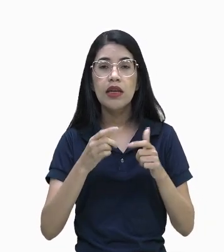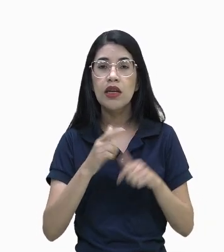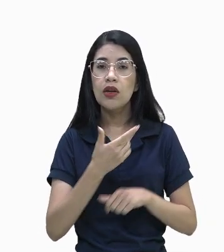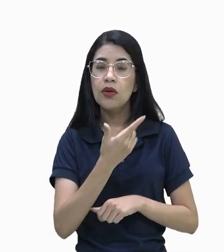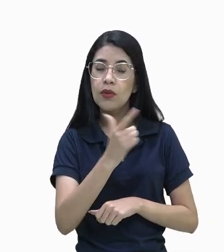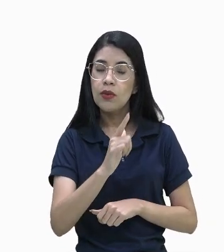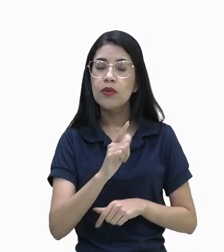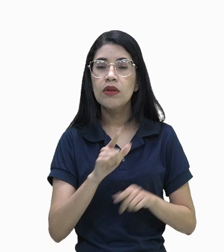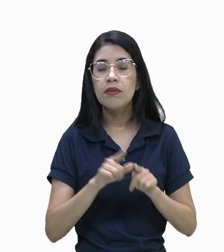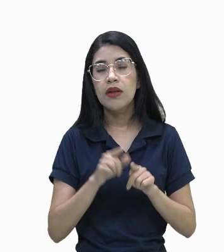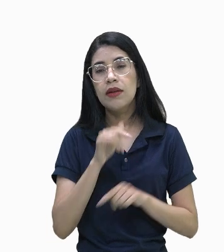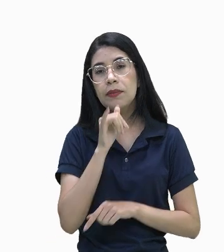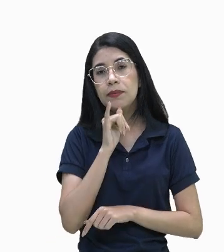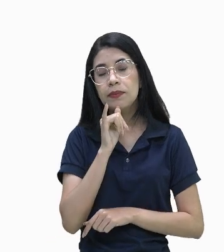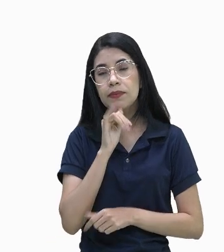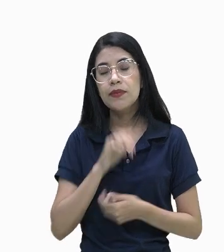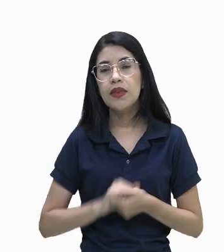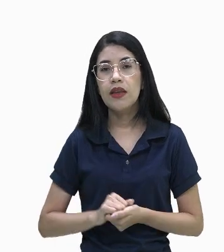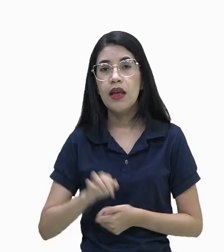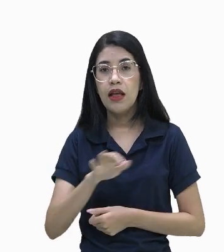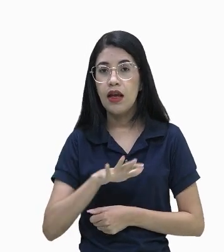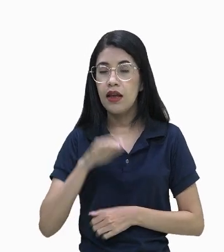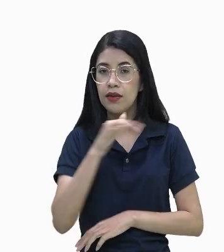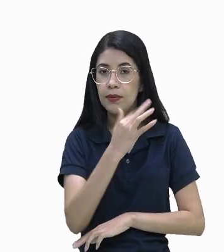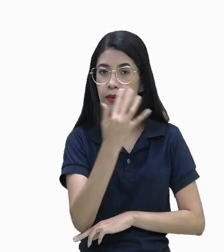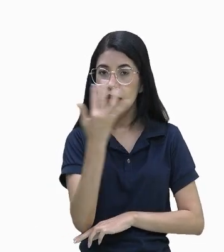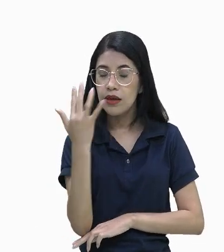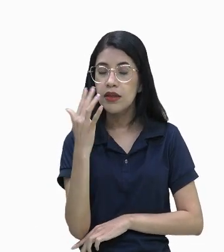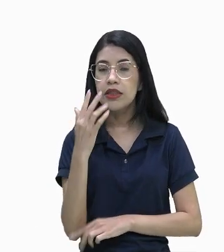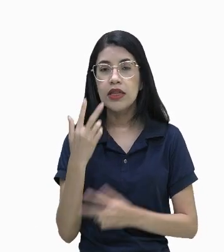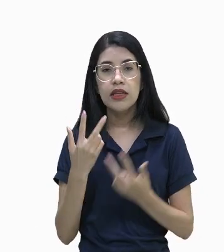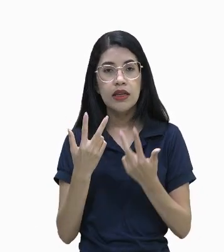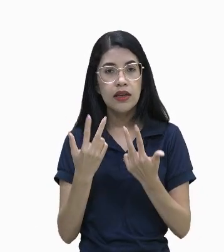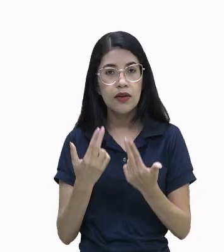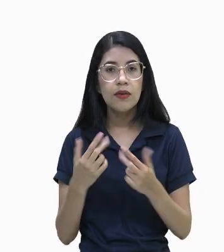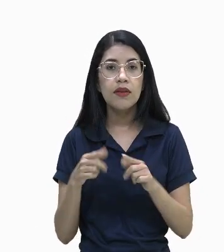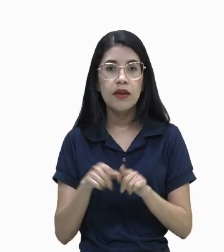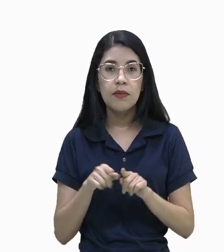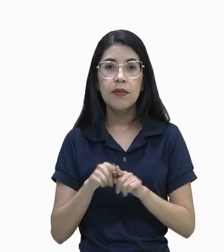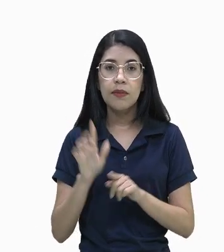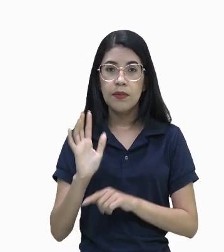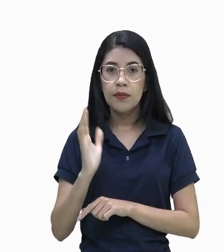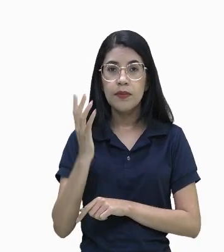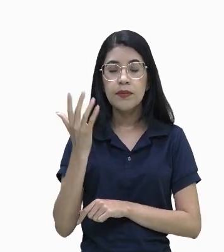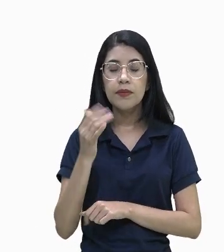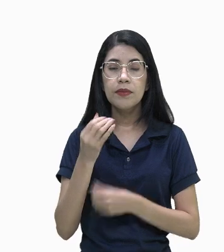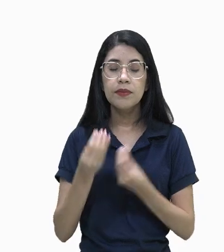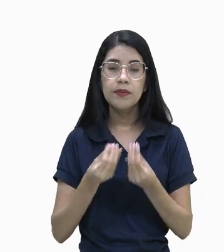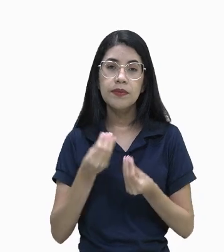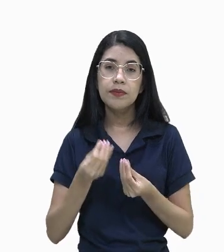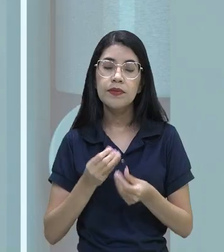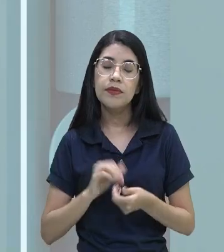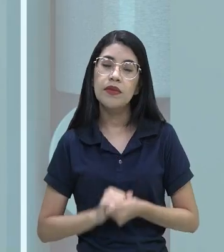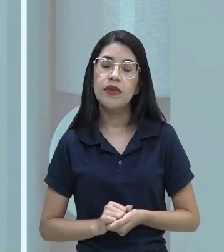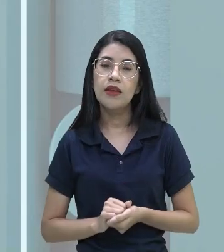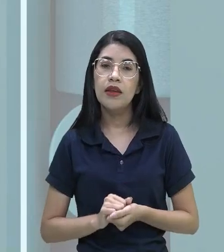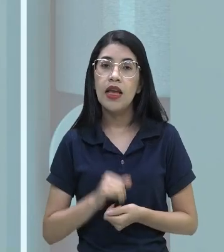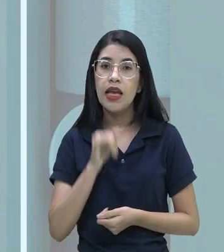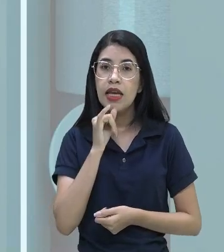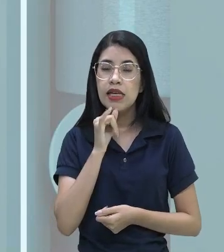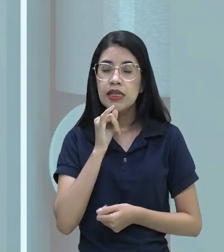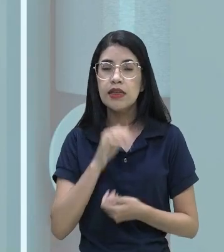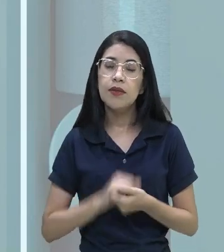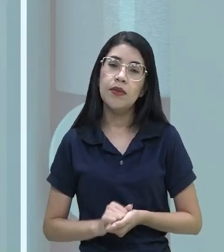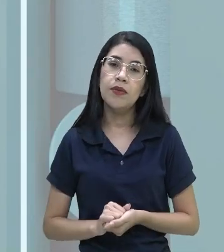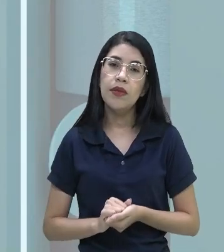se pensarmos a questão do meio ambiente, da mesma forma isso vai acontecer, né? Se você, de repente,